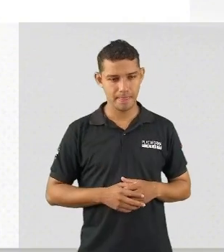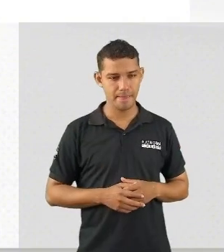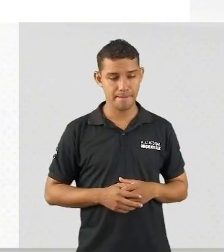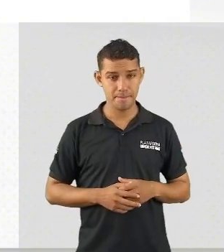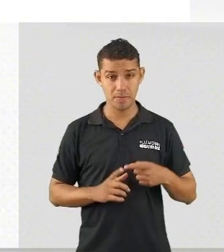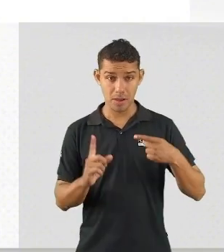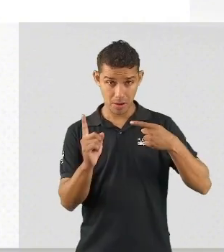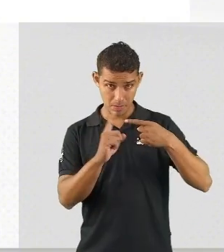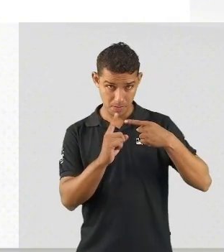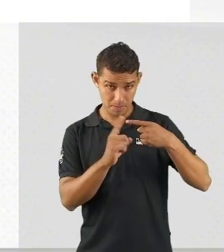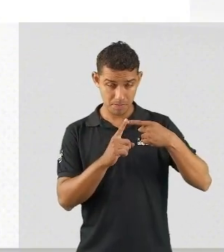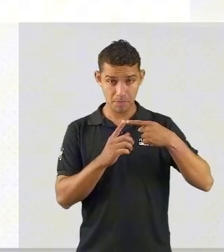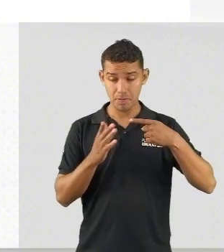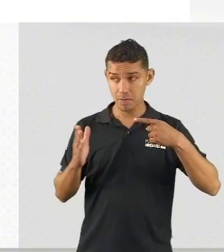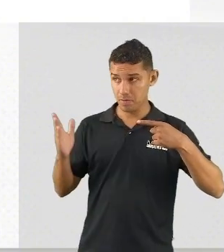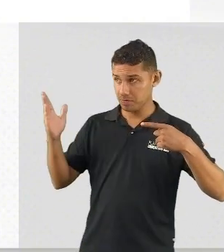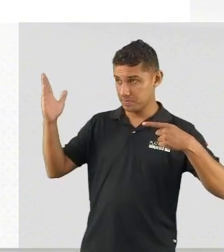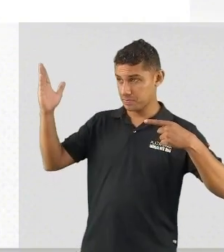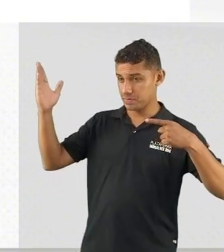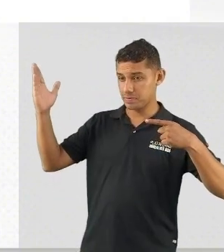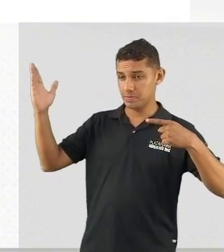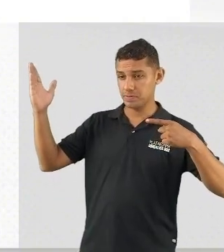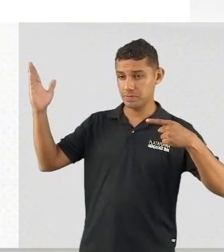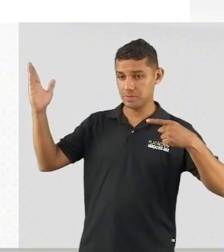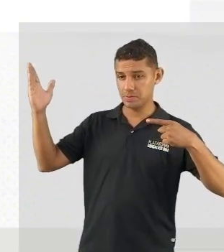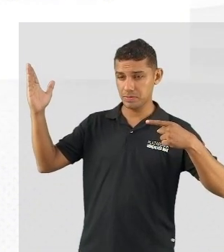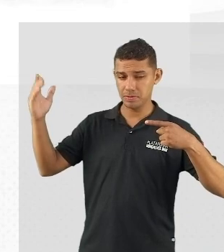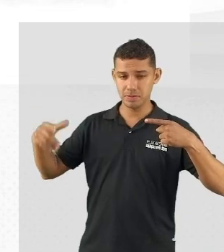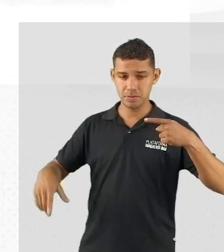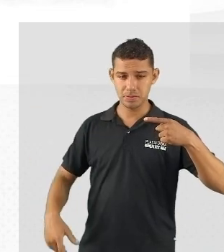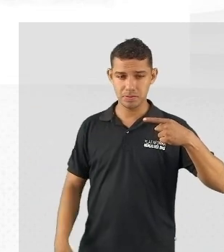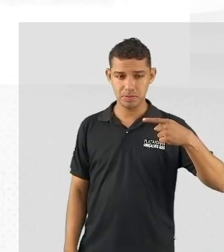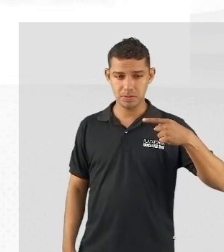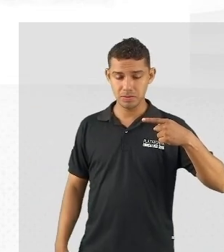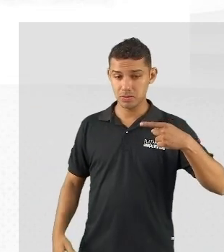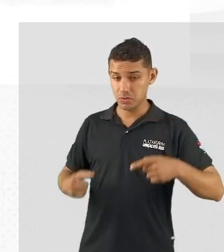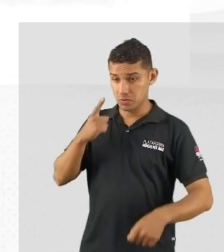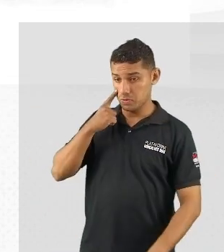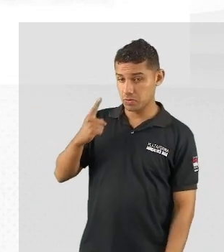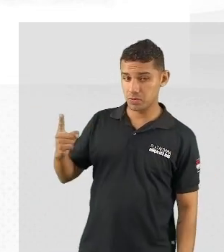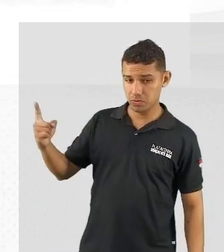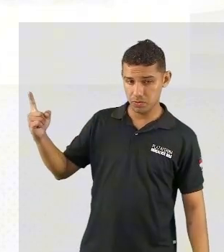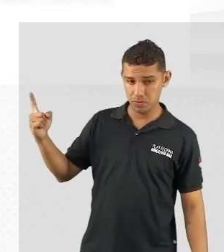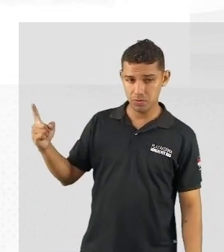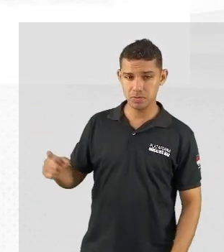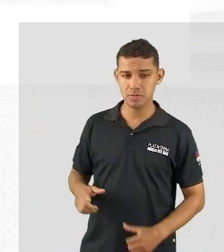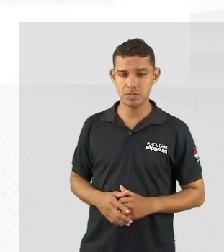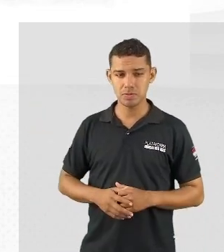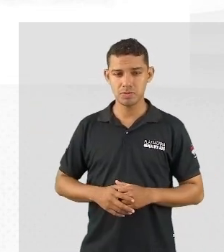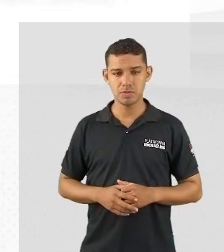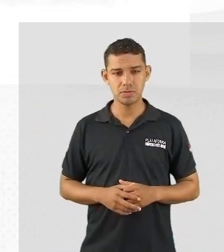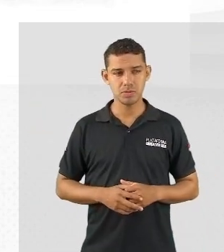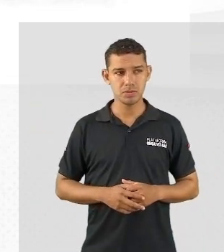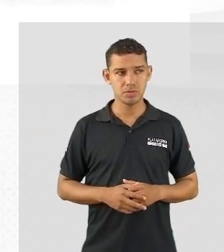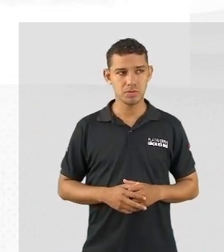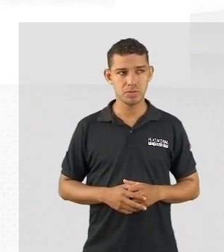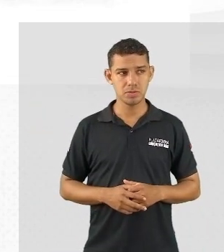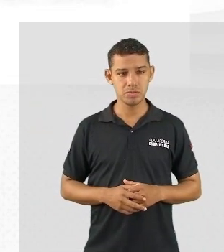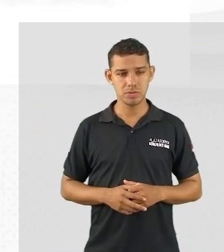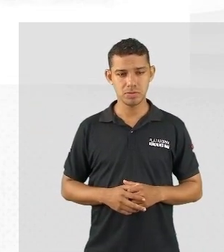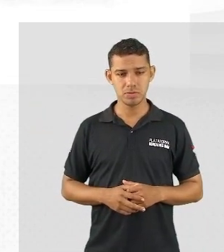o Paleolítico, vou aqui marcar para vocês, nós